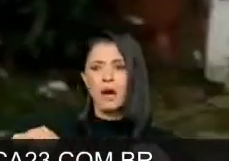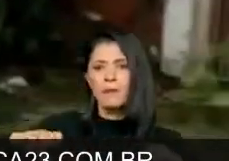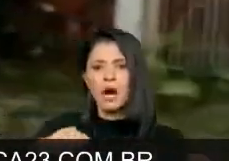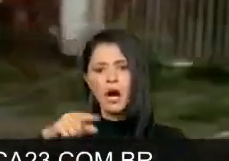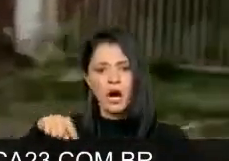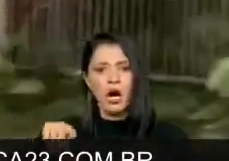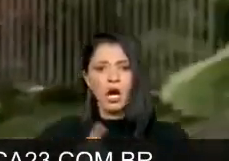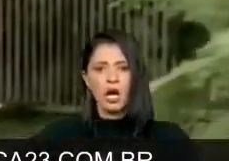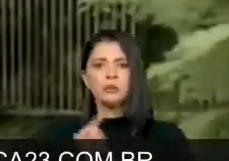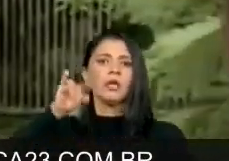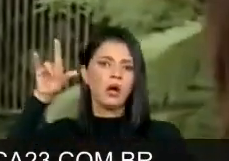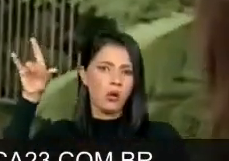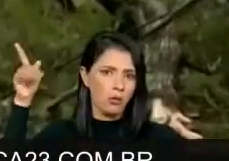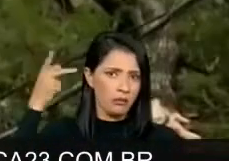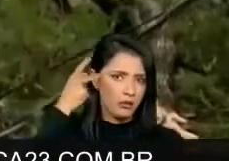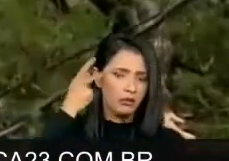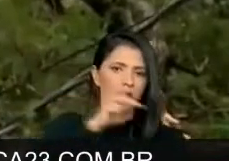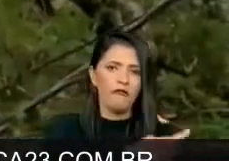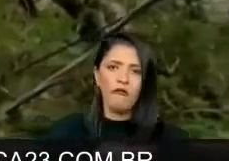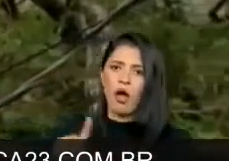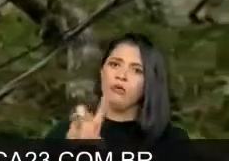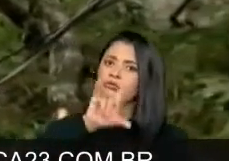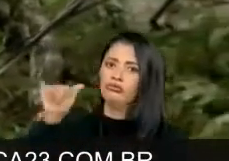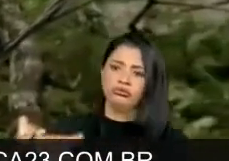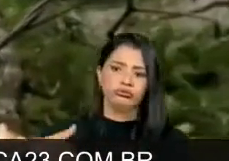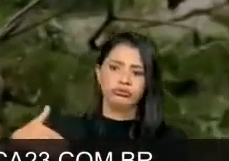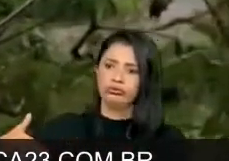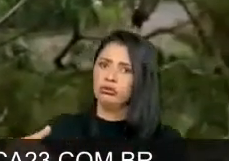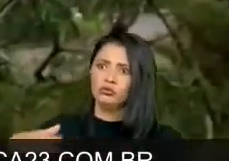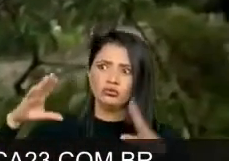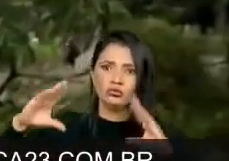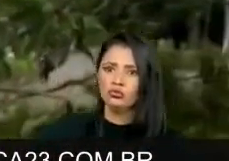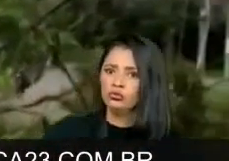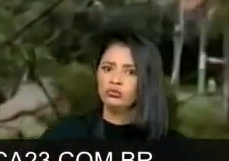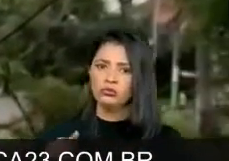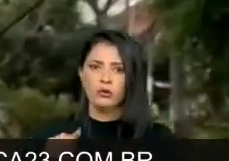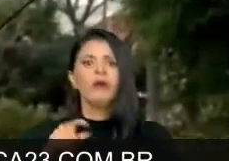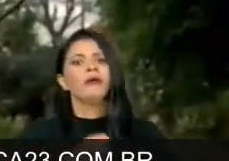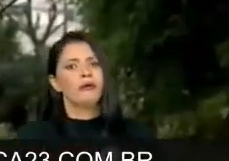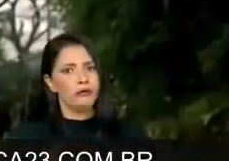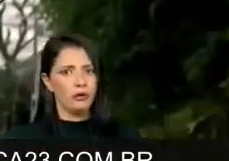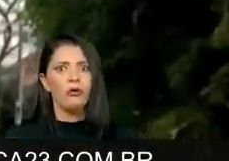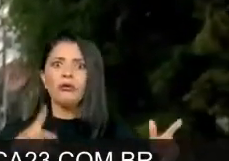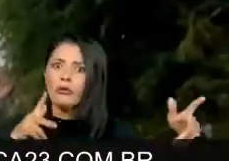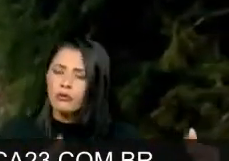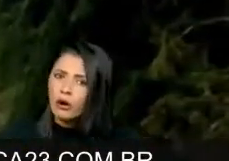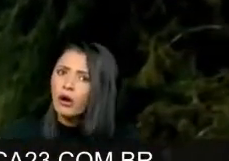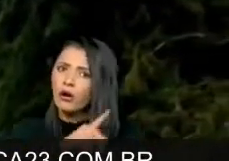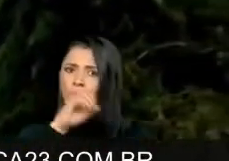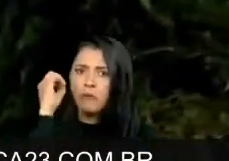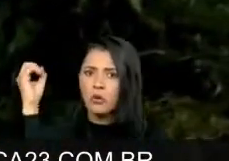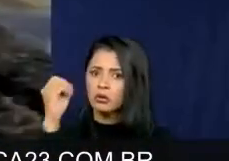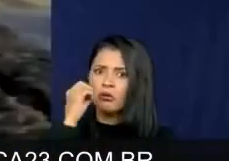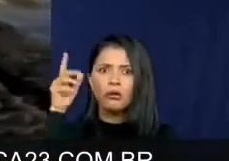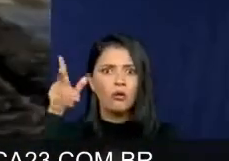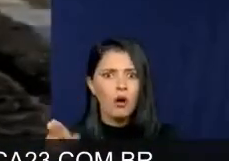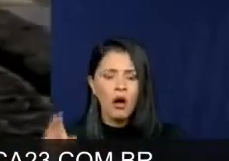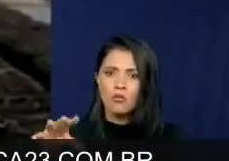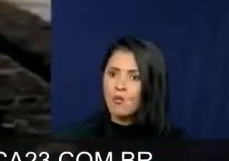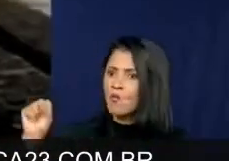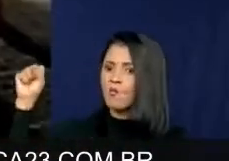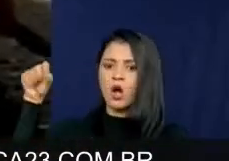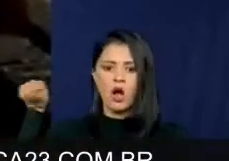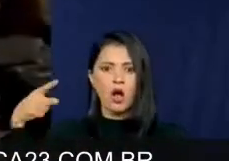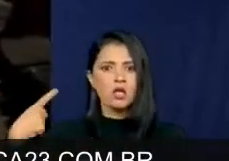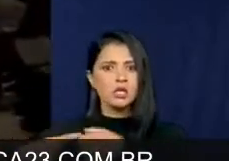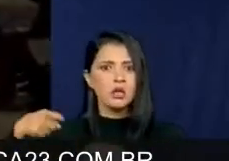Parte deles por vários dias. Neste ano, situação semelhante deixou Porto Alegre no escuro. Em